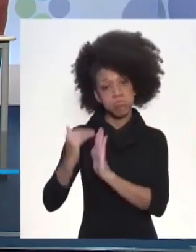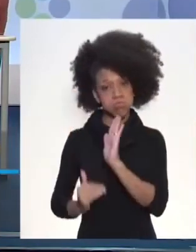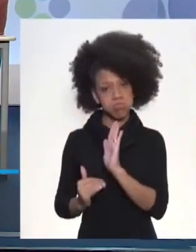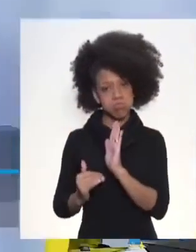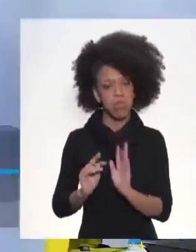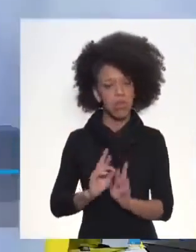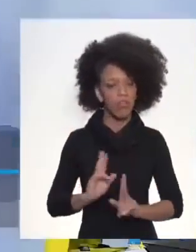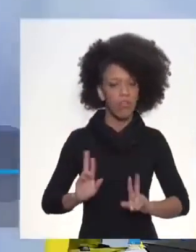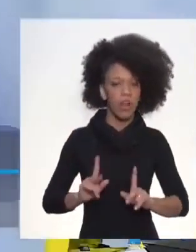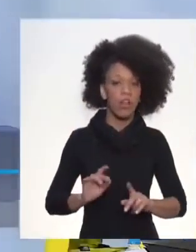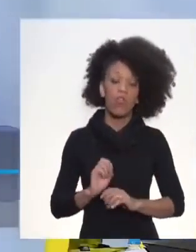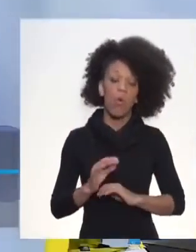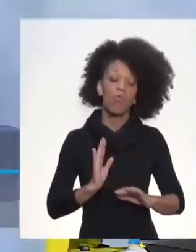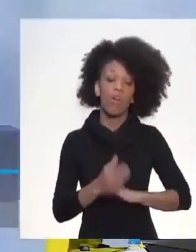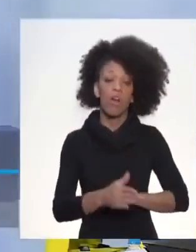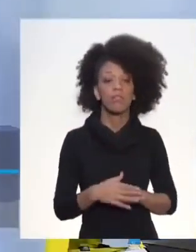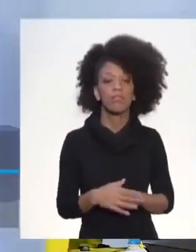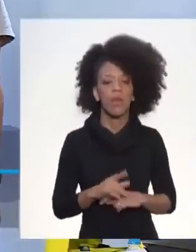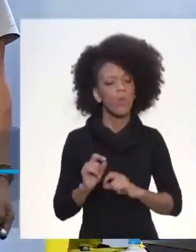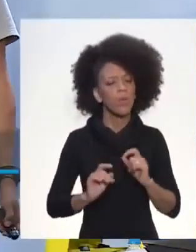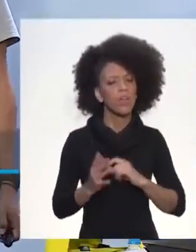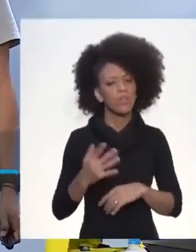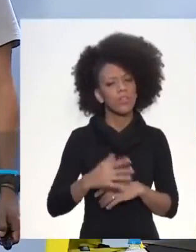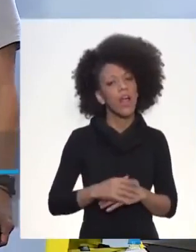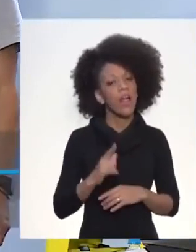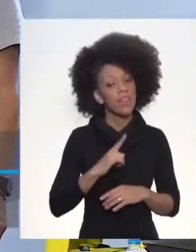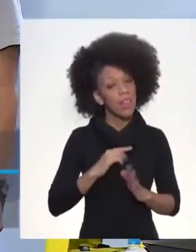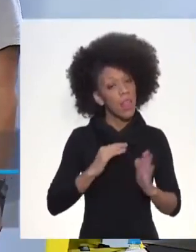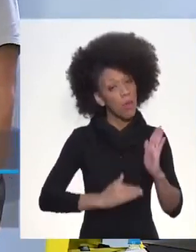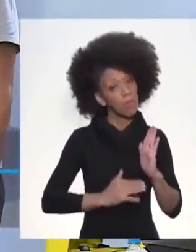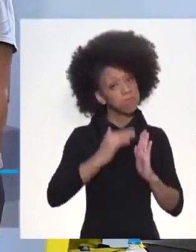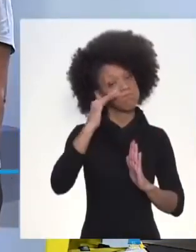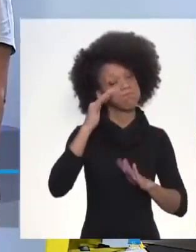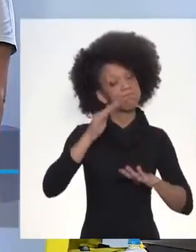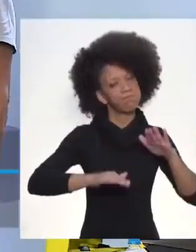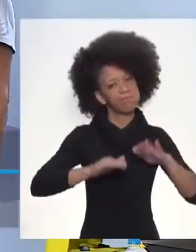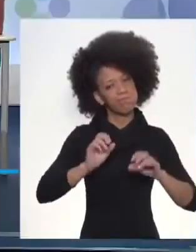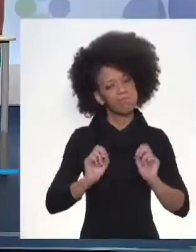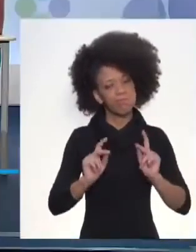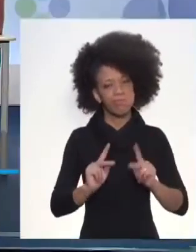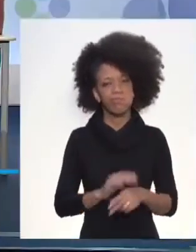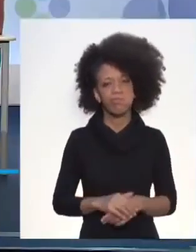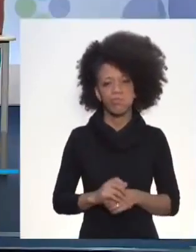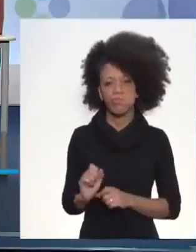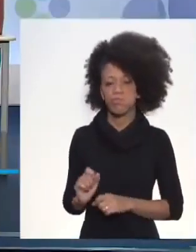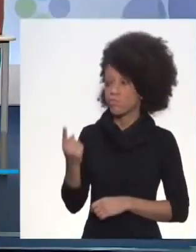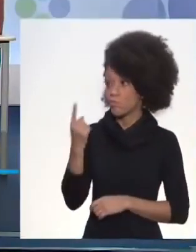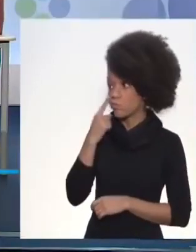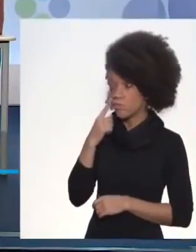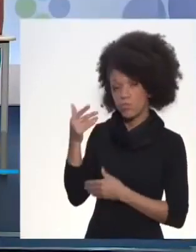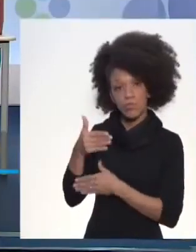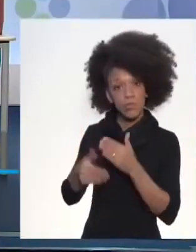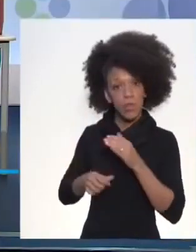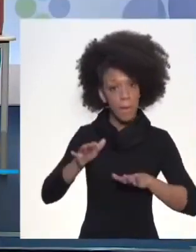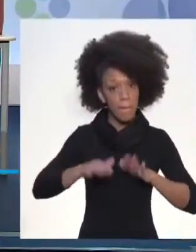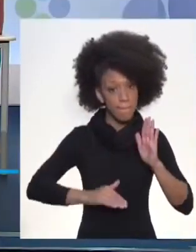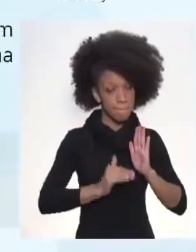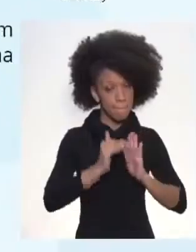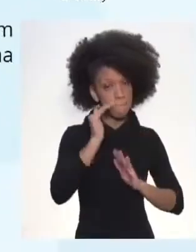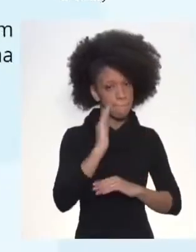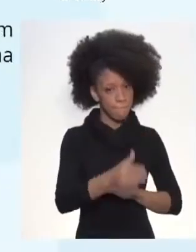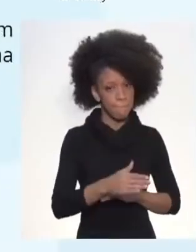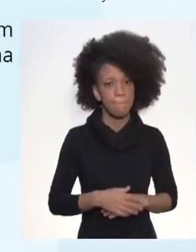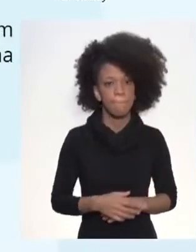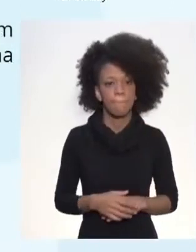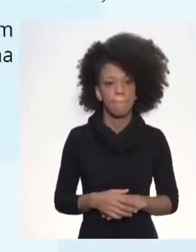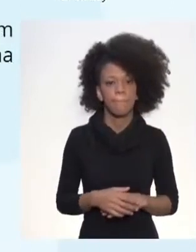ou inversamente. No caso aqui, a gente tem um aumento proporcional. Isso, beleza? Aí. Olha lá, aumento diretamente proporcional, tá